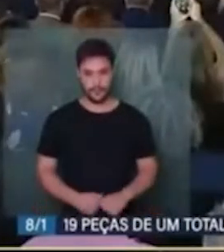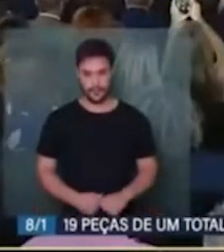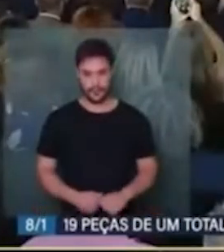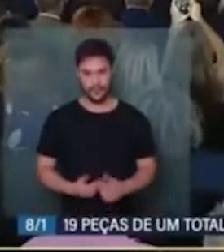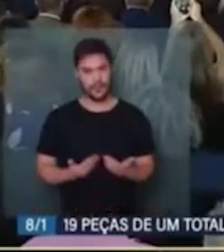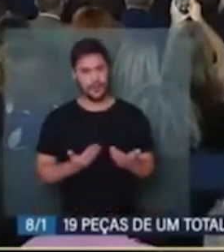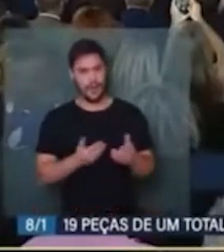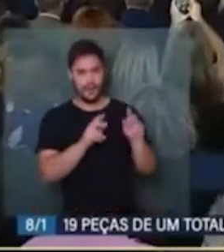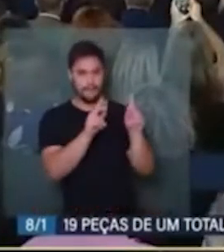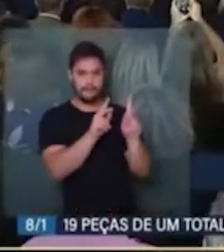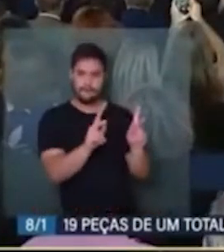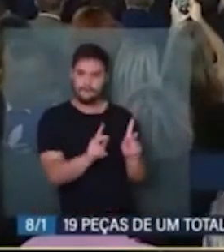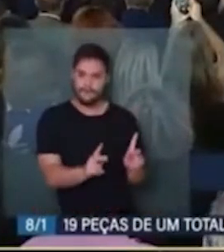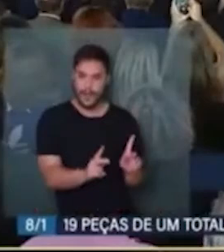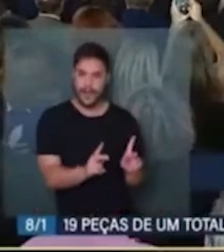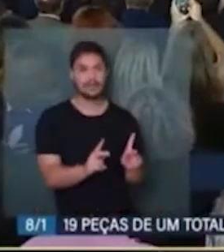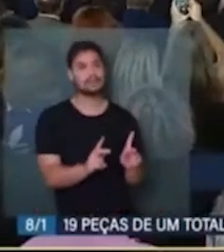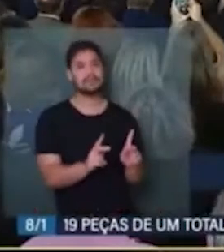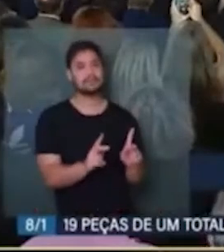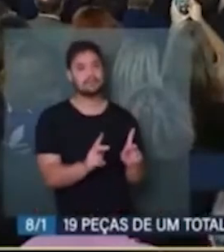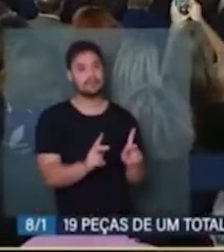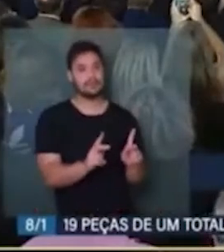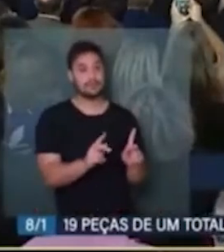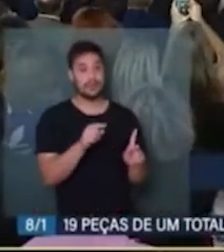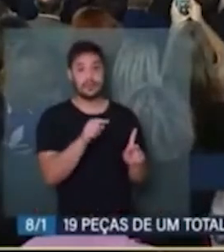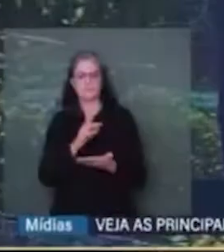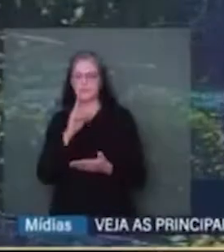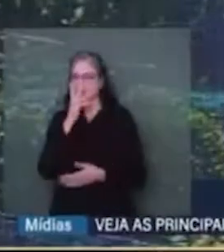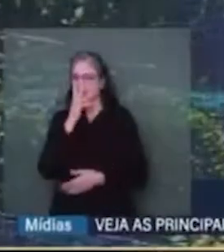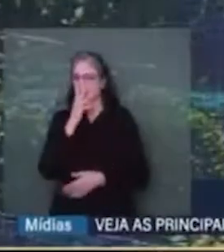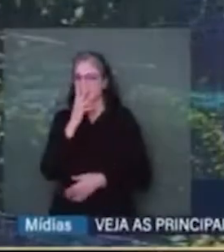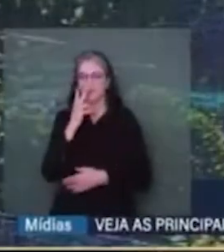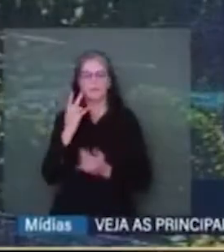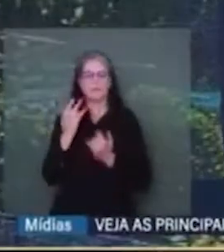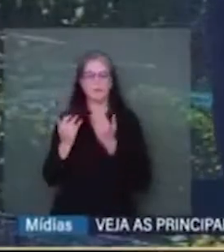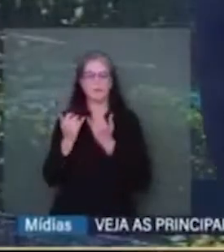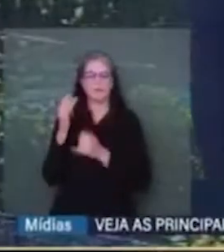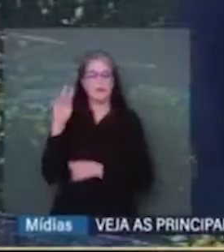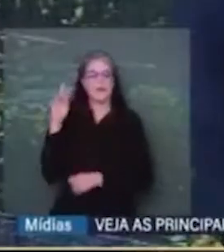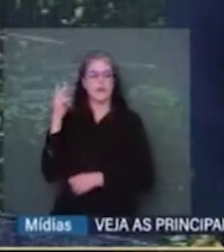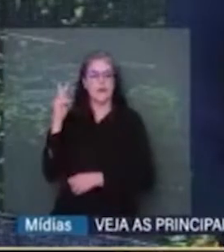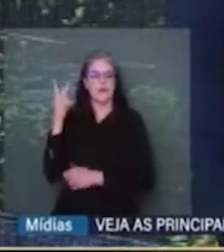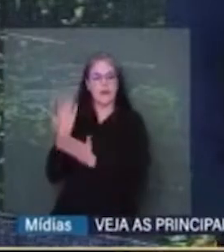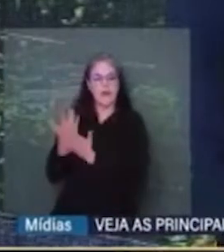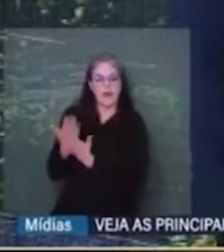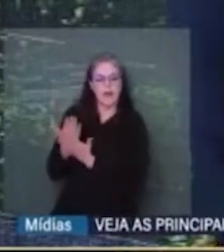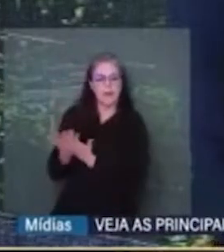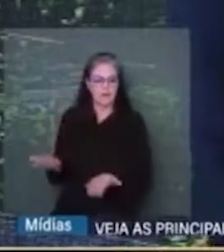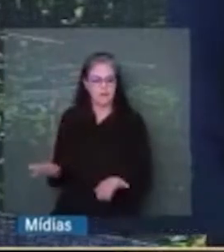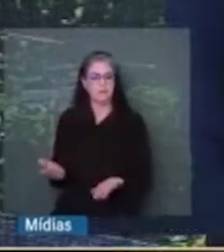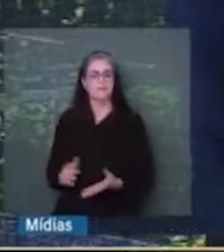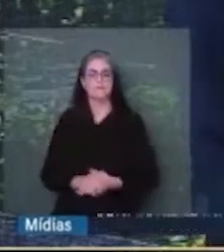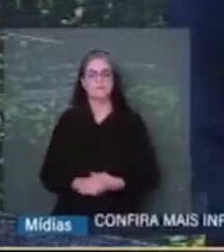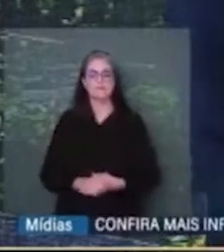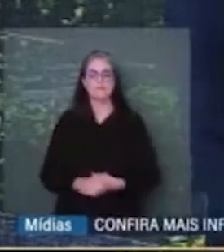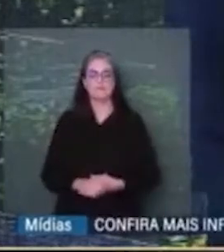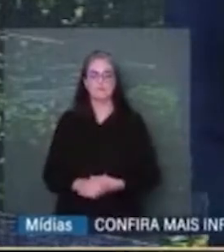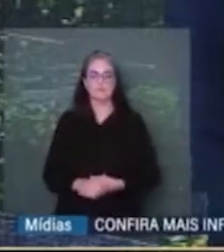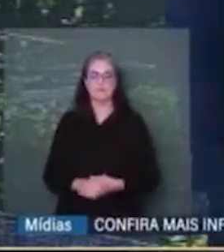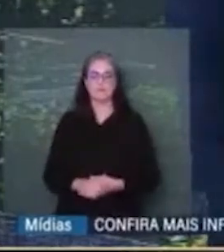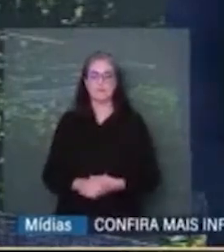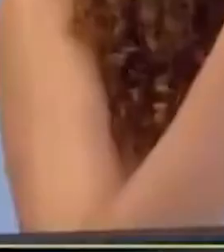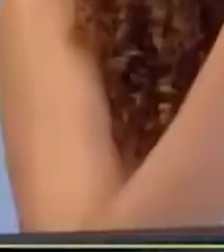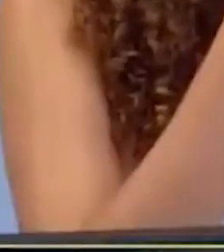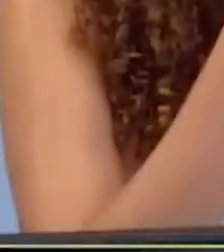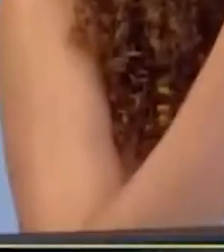uma ameaça, um perigo, uma situação que a gente precisa enfrentar, que a Europa já está enfrentando, se a gente quiser preservar a nossa democracia.